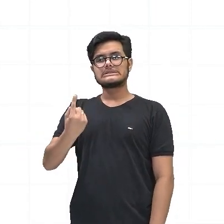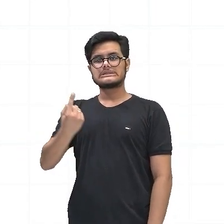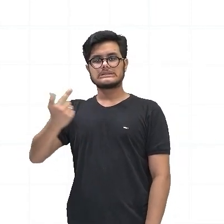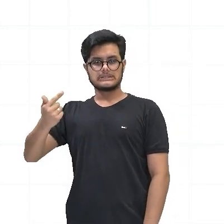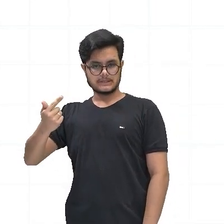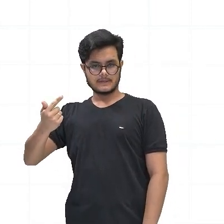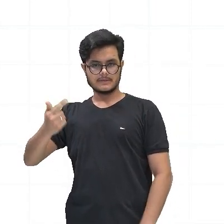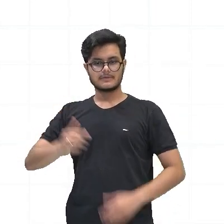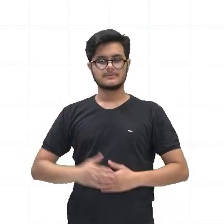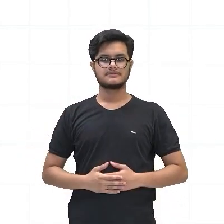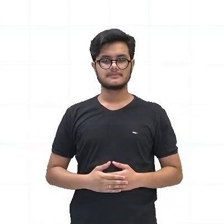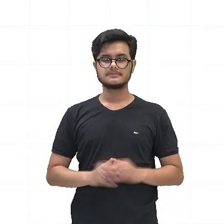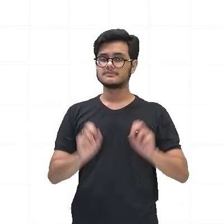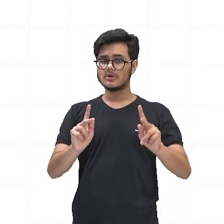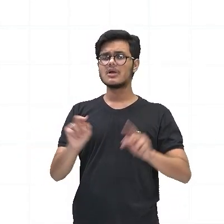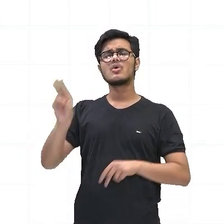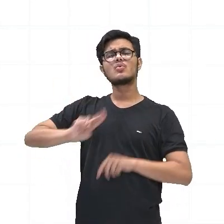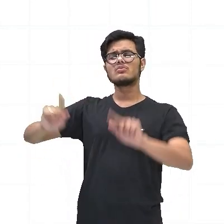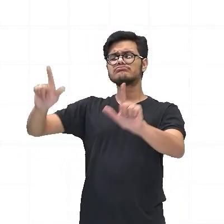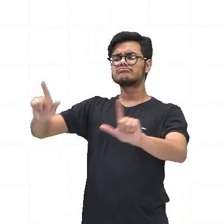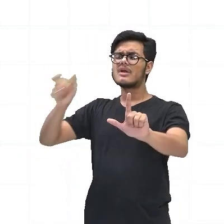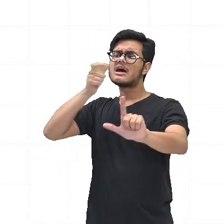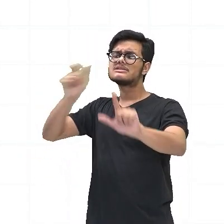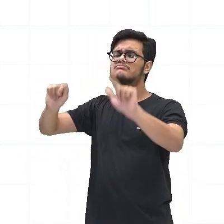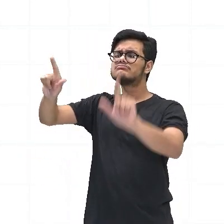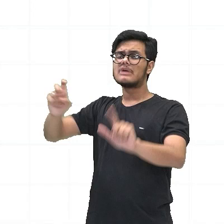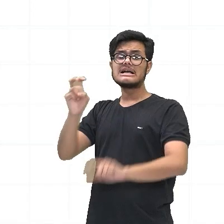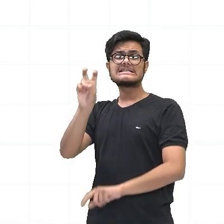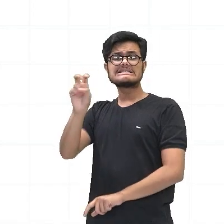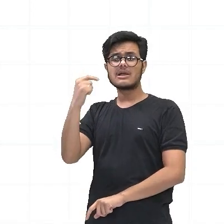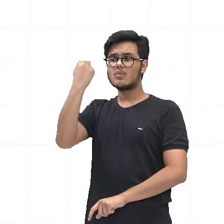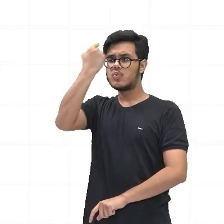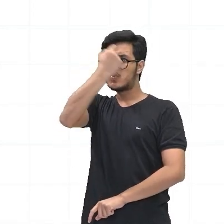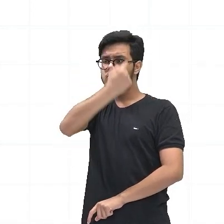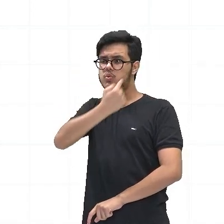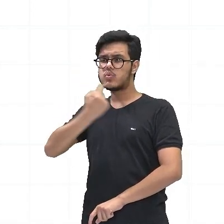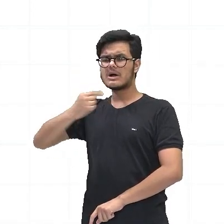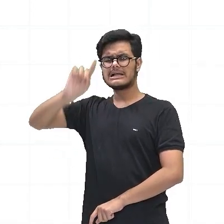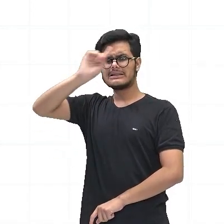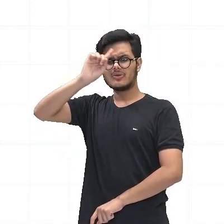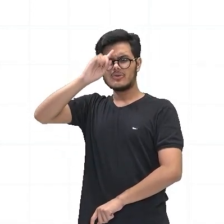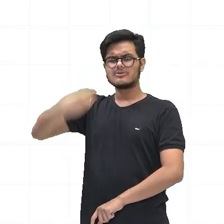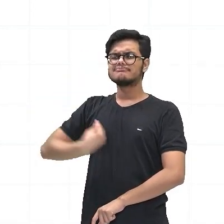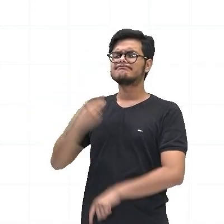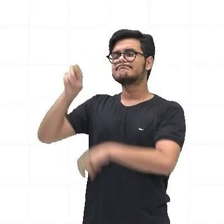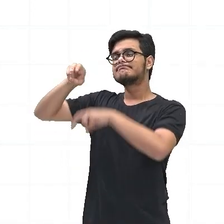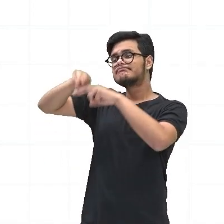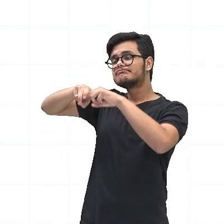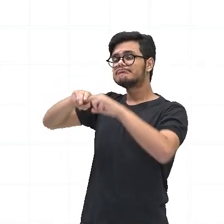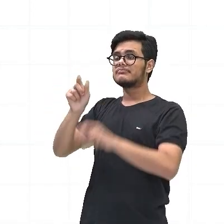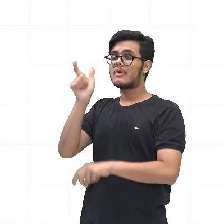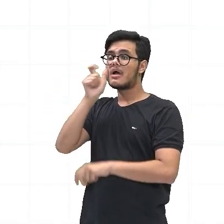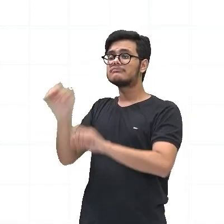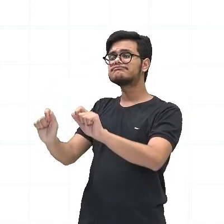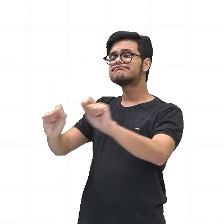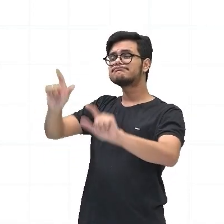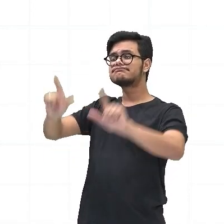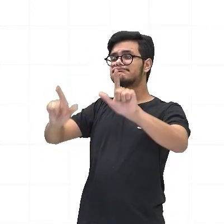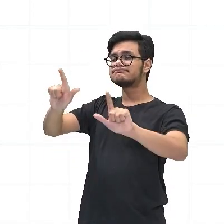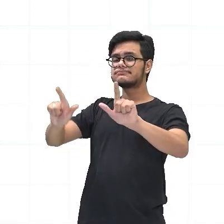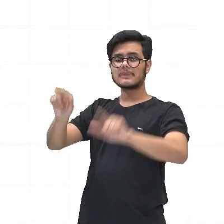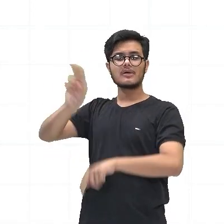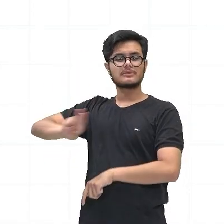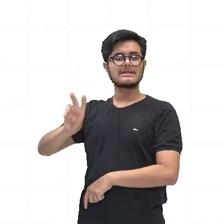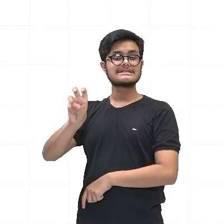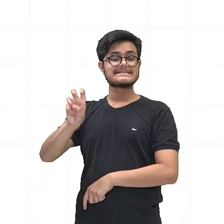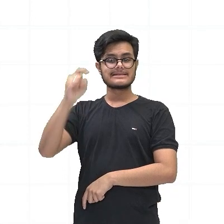0,117, que é utilizada por 5 horas por dia, né? Alguém passa ali 5 horas por dia assistindo aquela televisão.